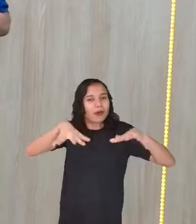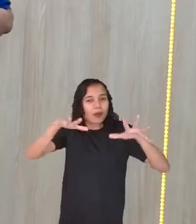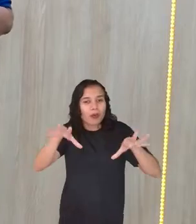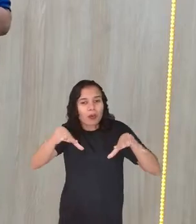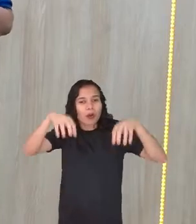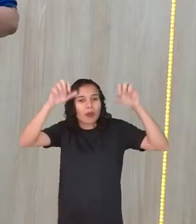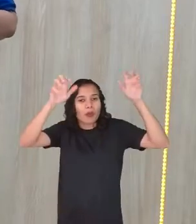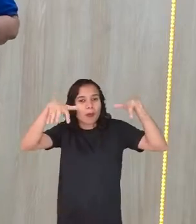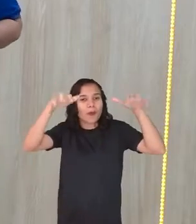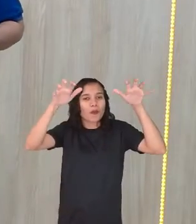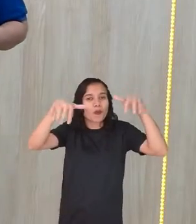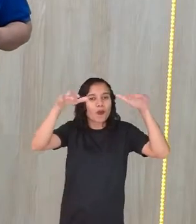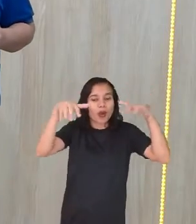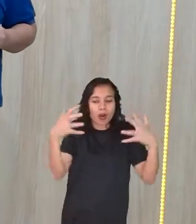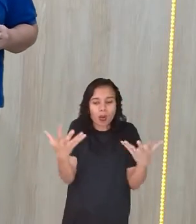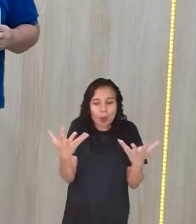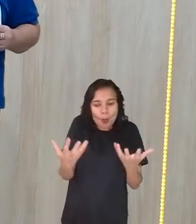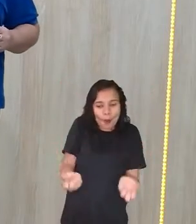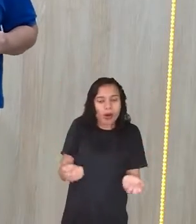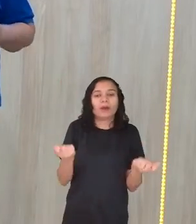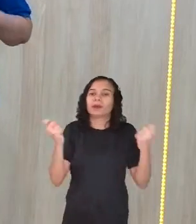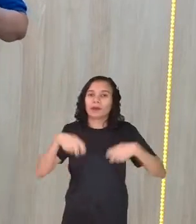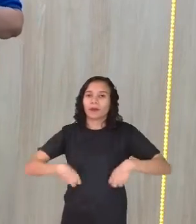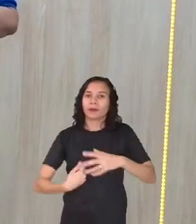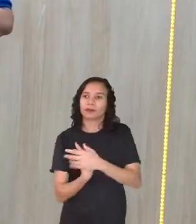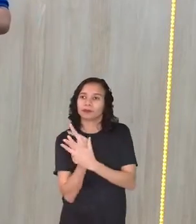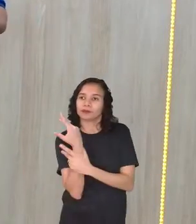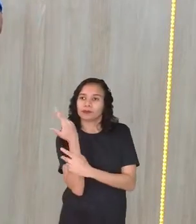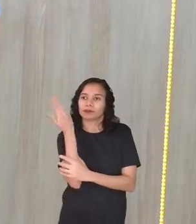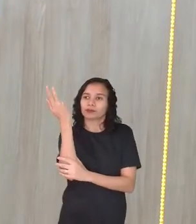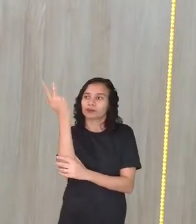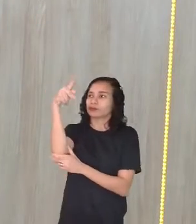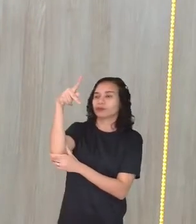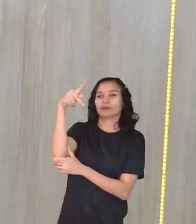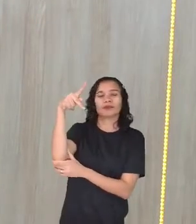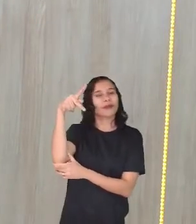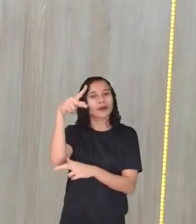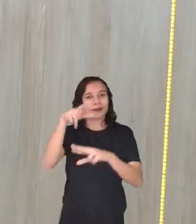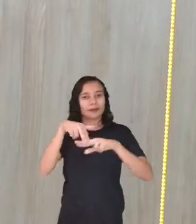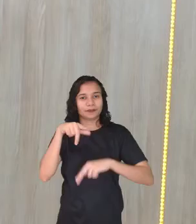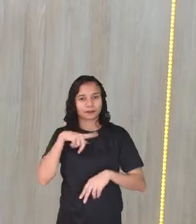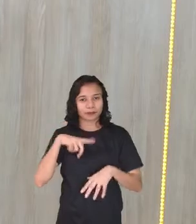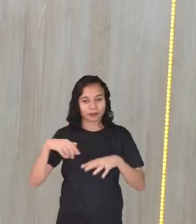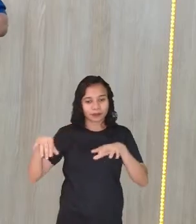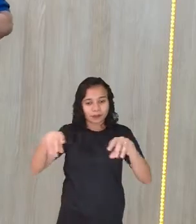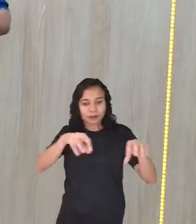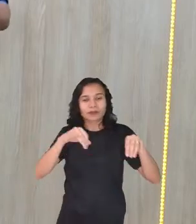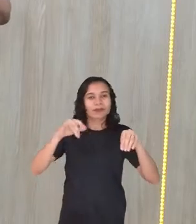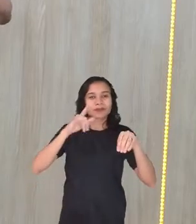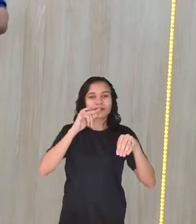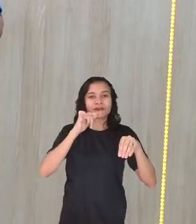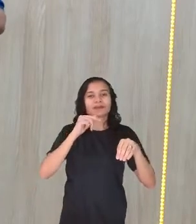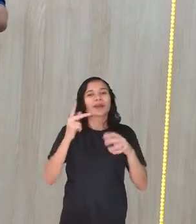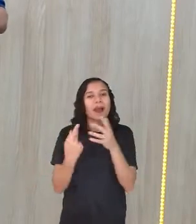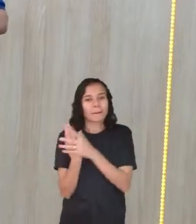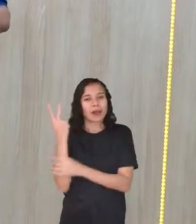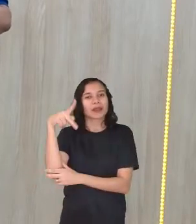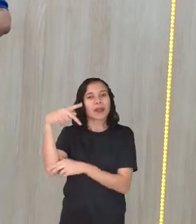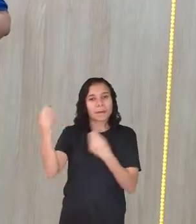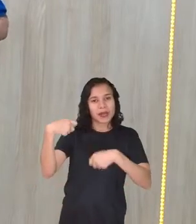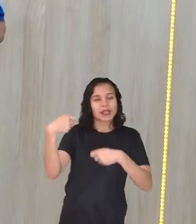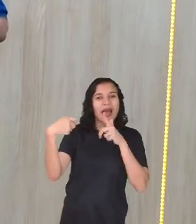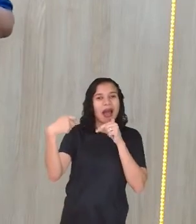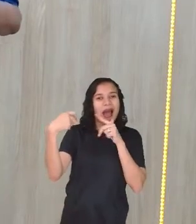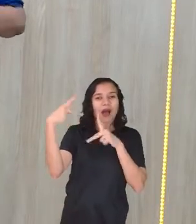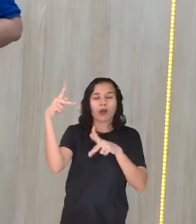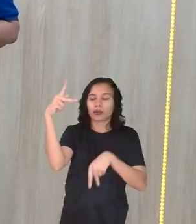irrigado, essa planta tem condições de se desenvolver. Porque não é só porque a terra tem que ficar molhada, é porque a planta precisa de